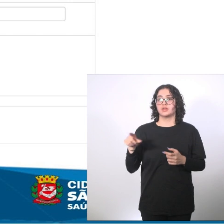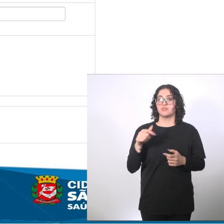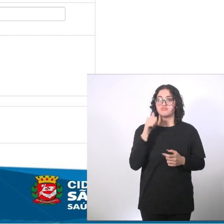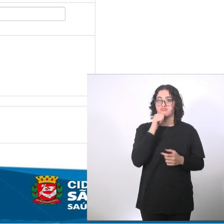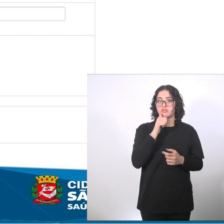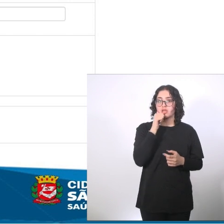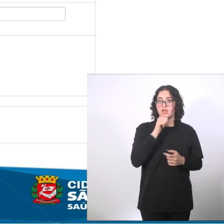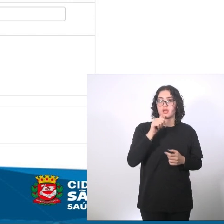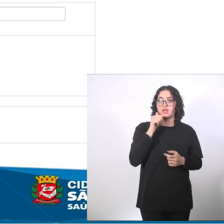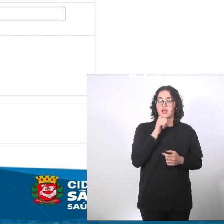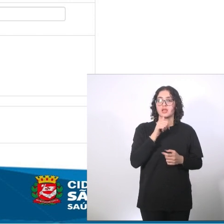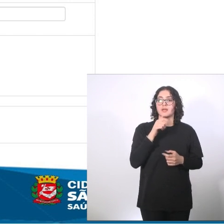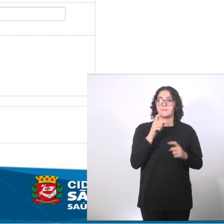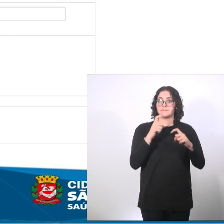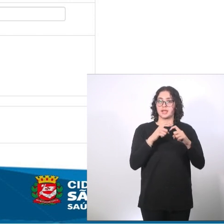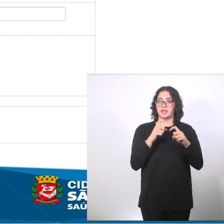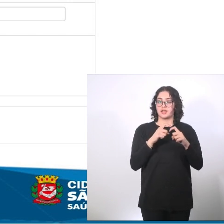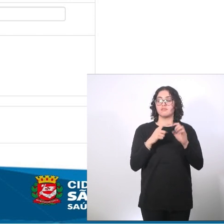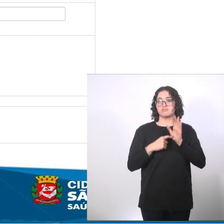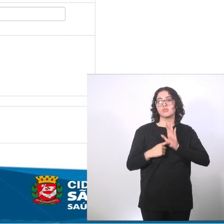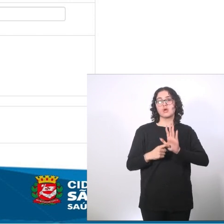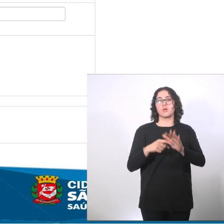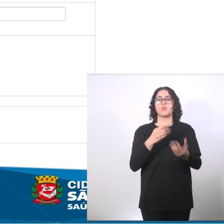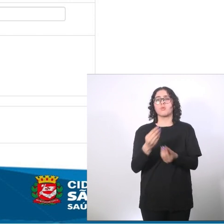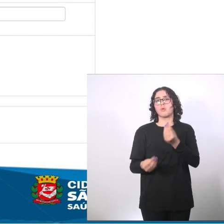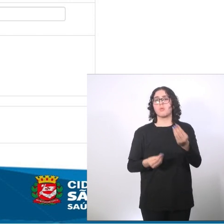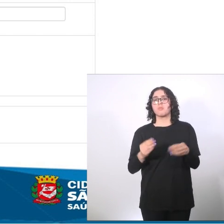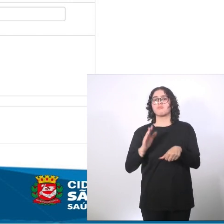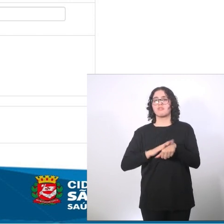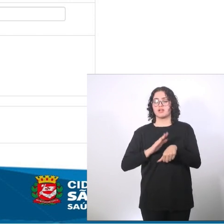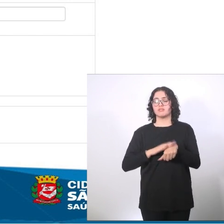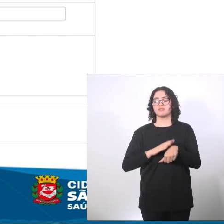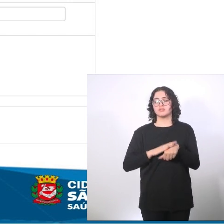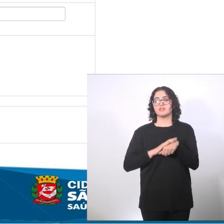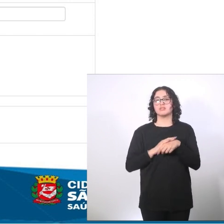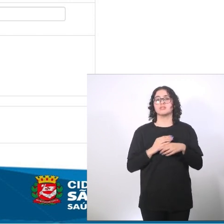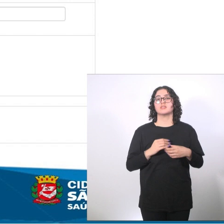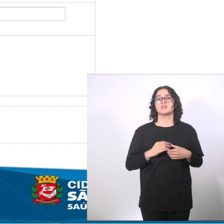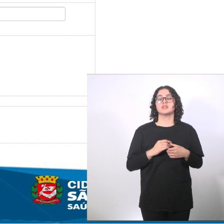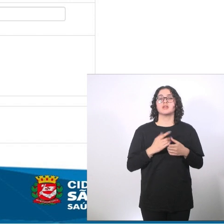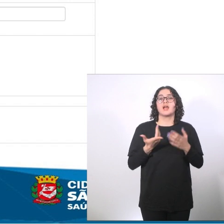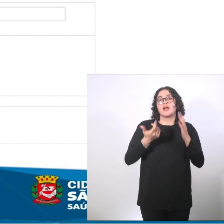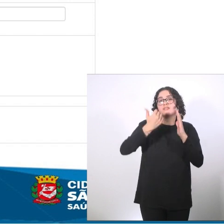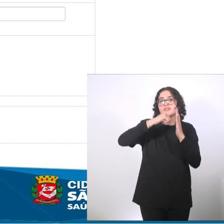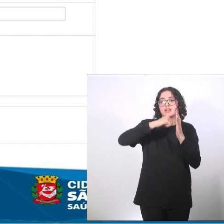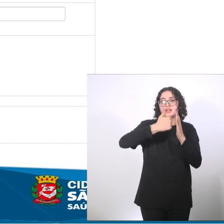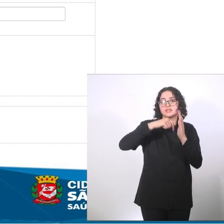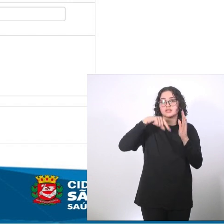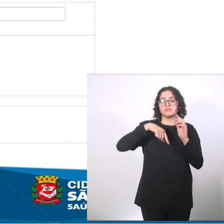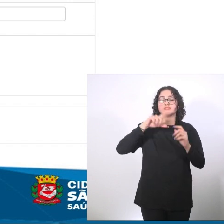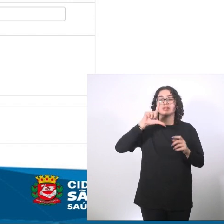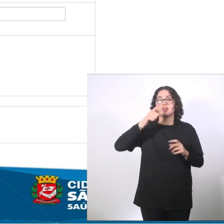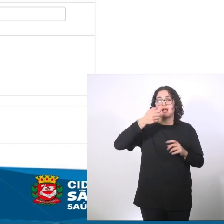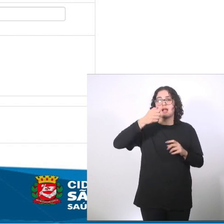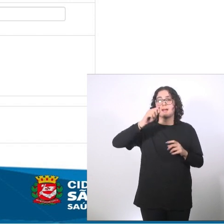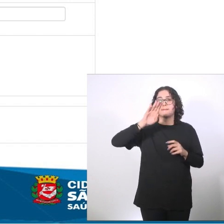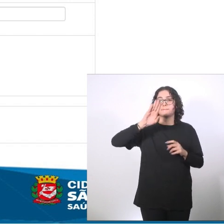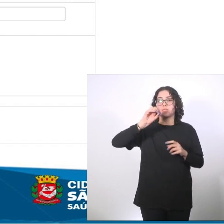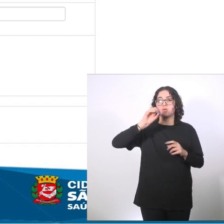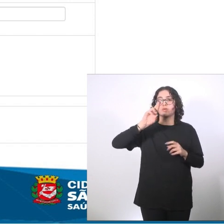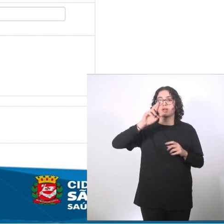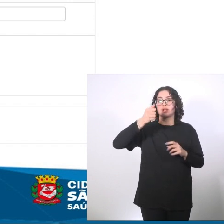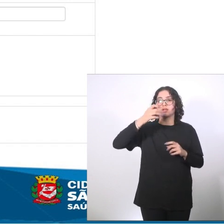como deve ser feito os informes aí com relação à avaliação laboratorial. Então, essas